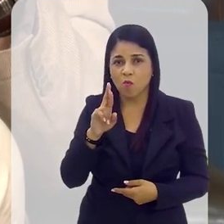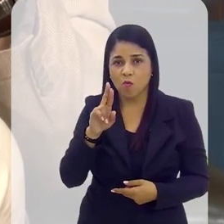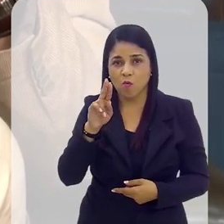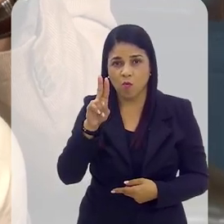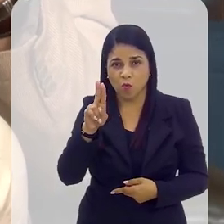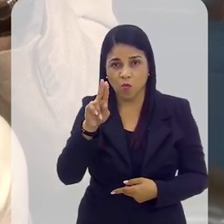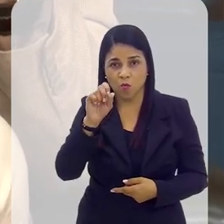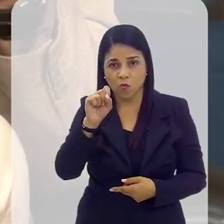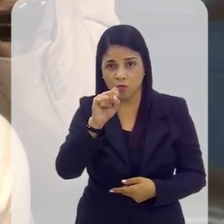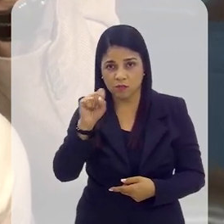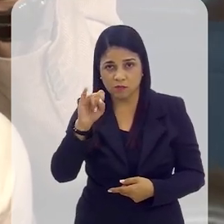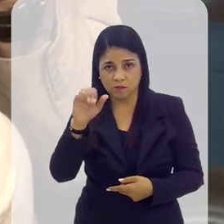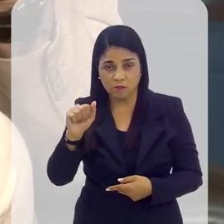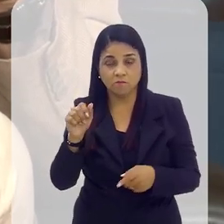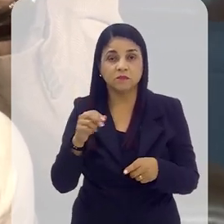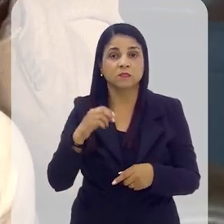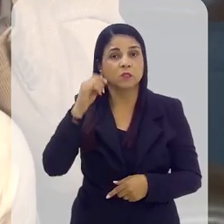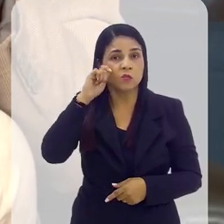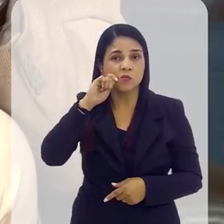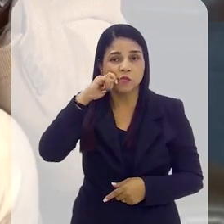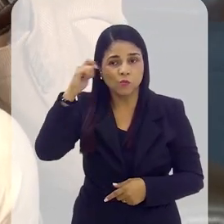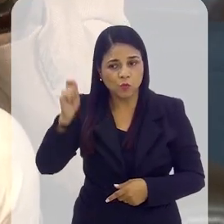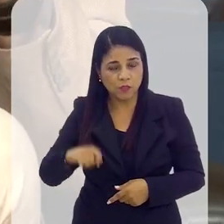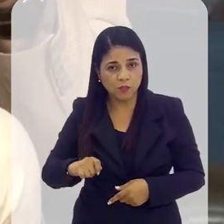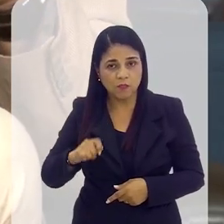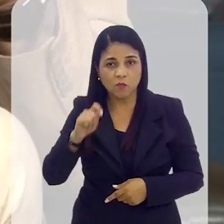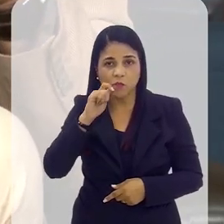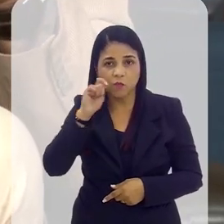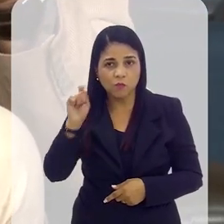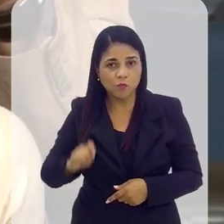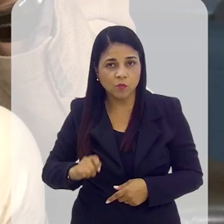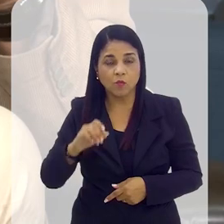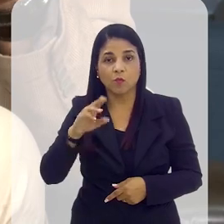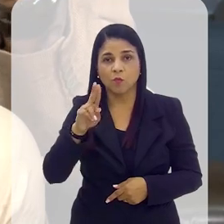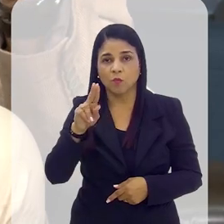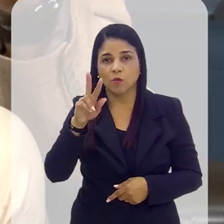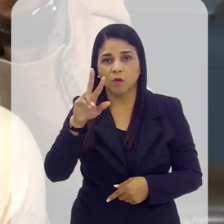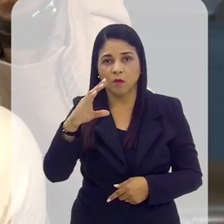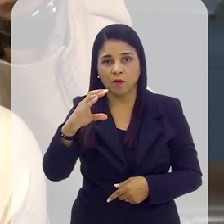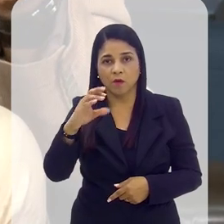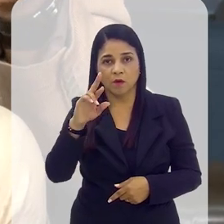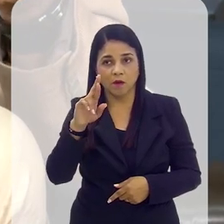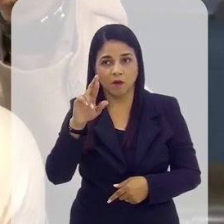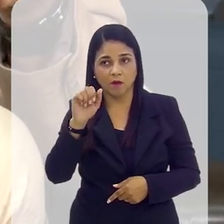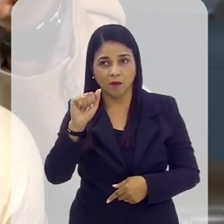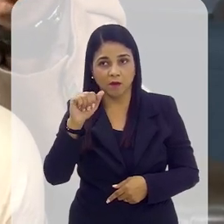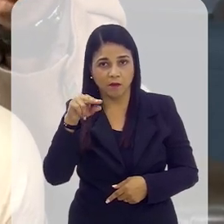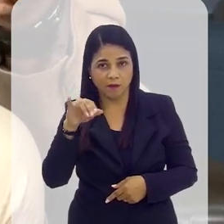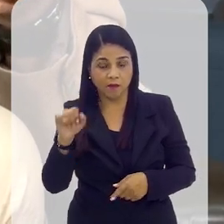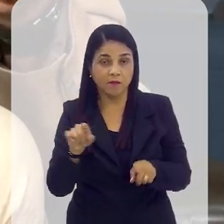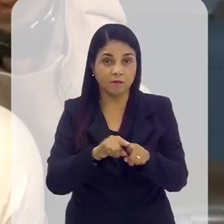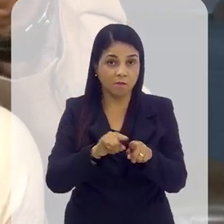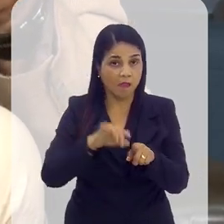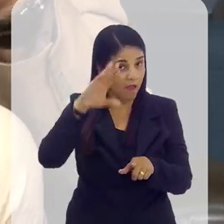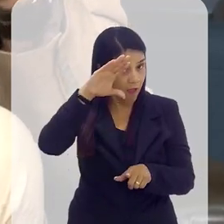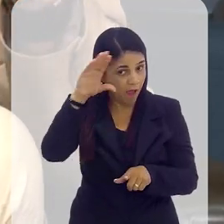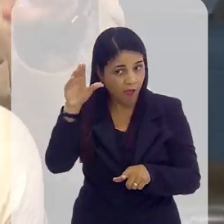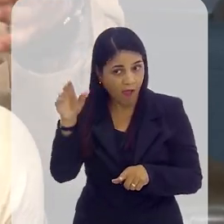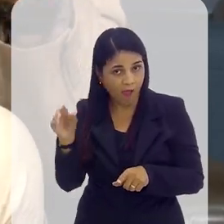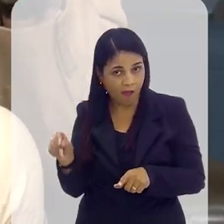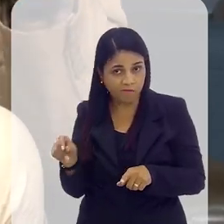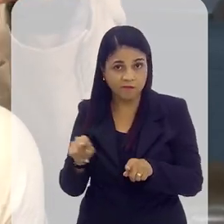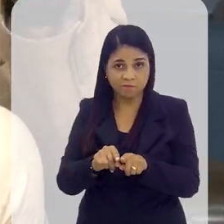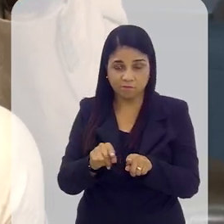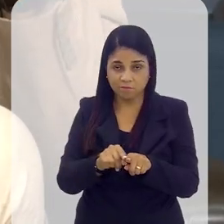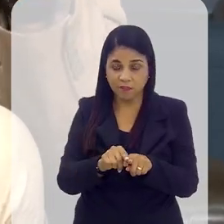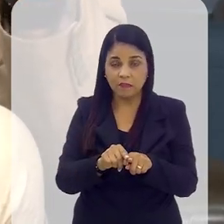Ucrânia rodando pesado. A gente percebe que nas Áfricas, nos países que morei, amo demais as Áfricas, a gente tem